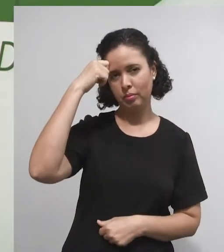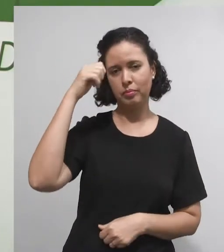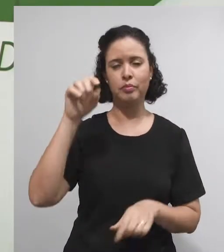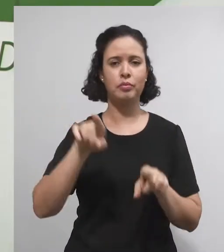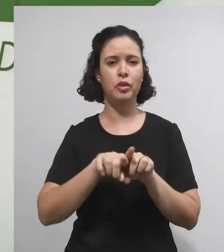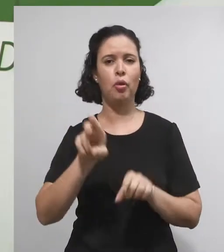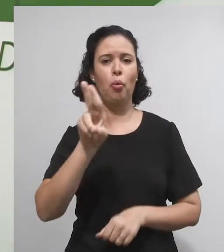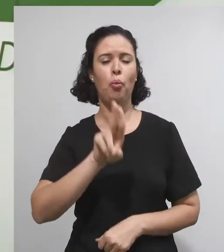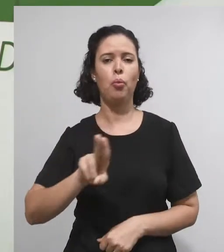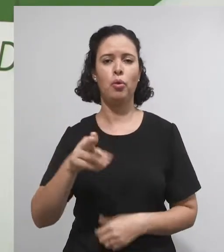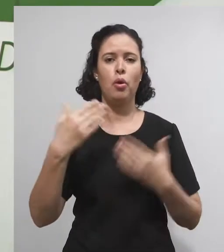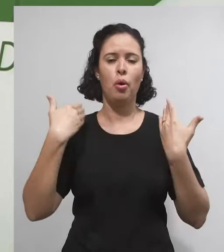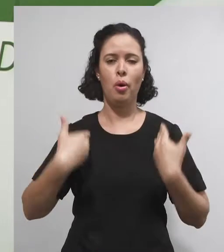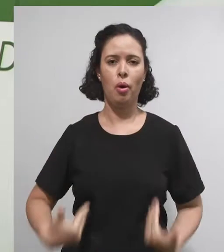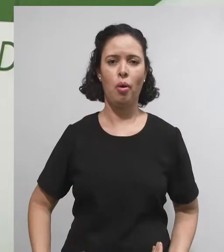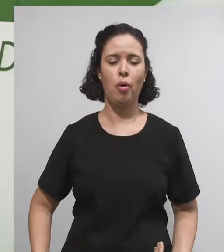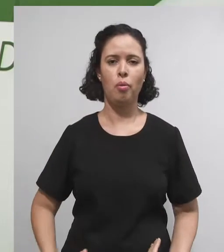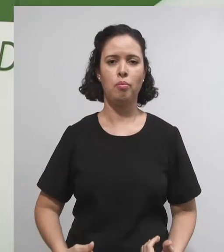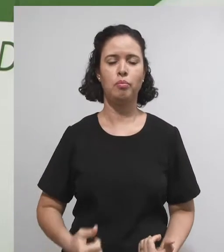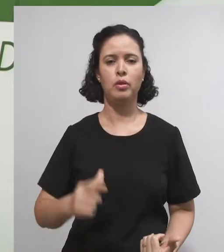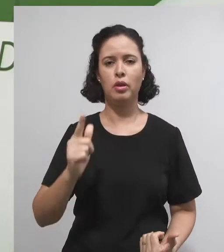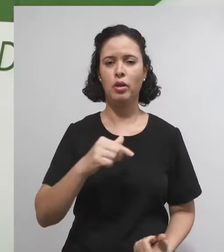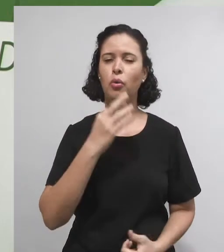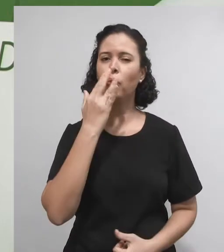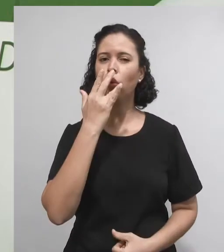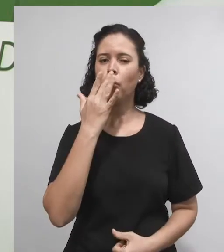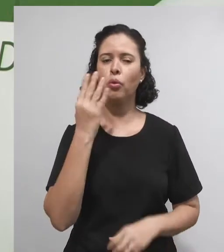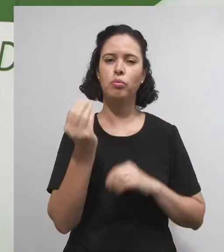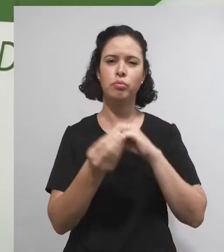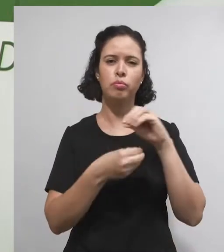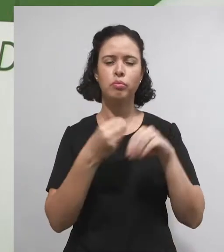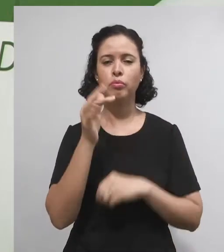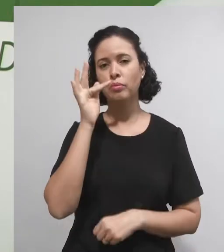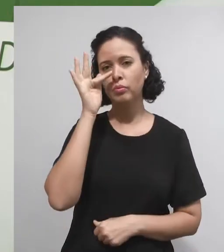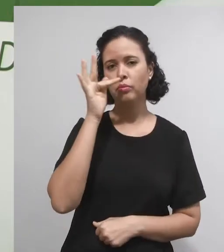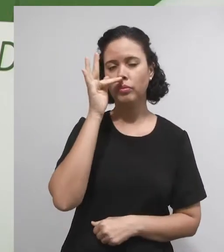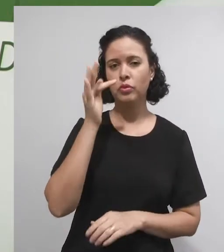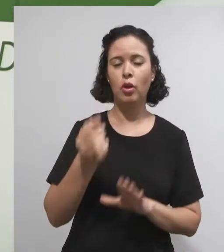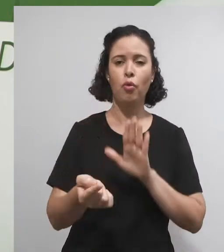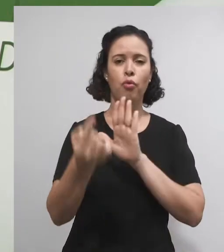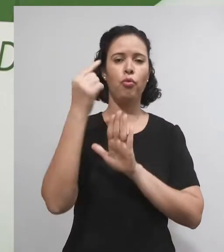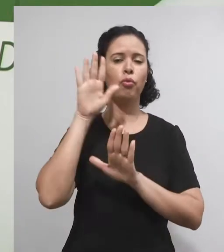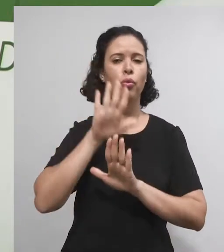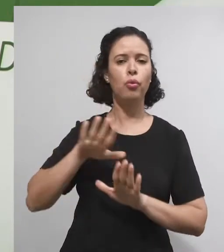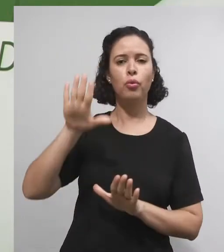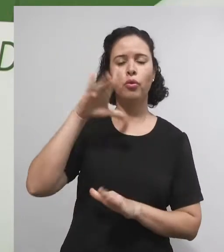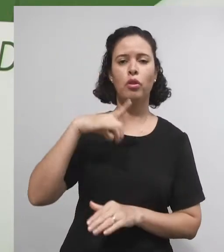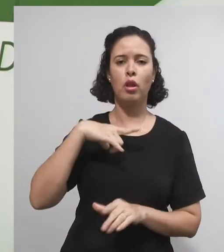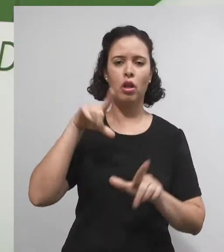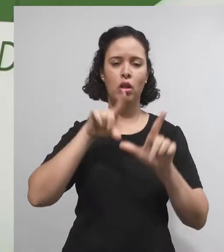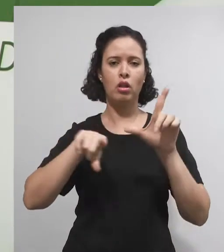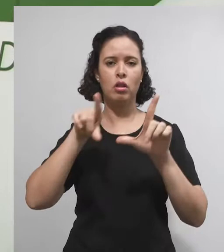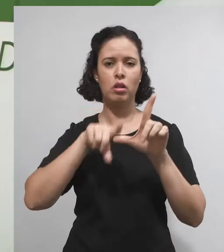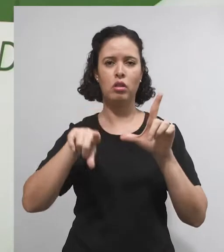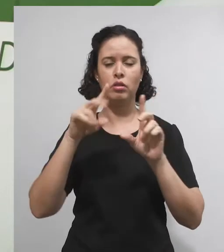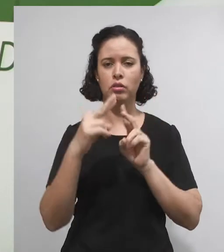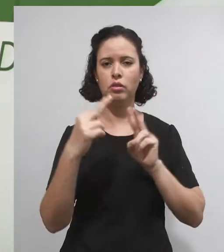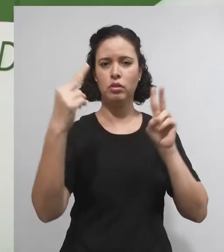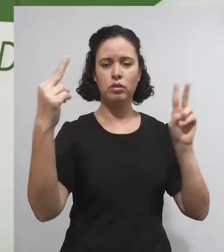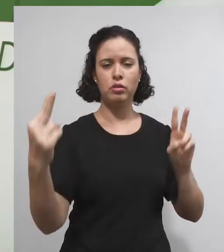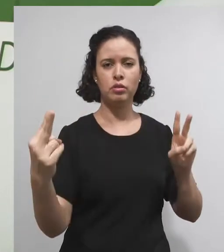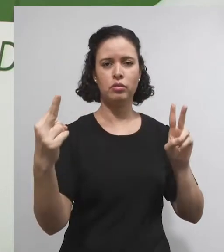ombro, estou com um vestido floral multicolorido. Ao meu fundo está uma plotagem no cenário